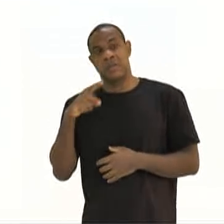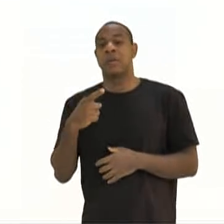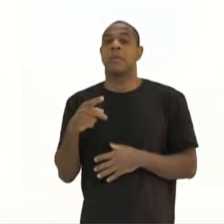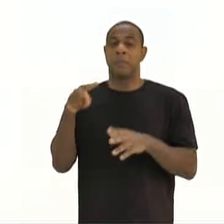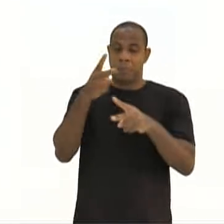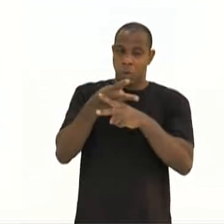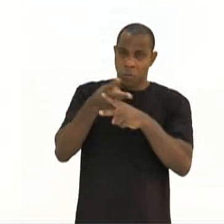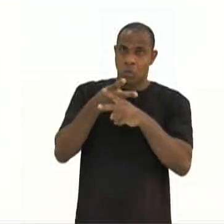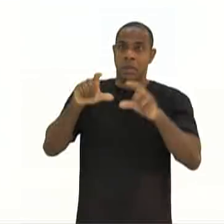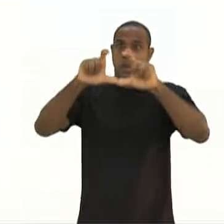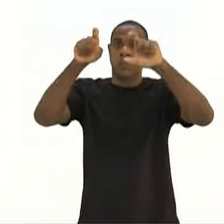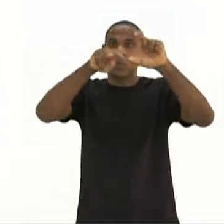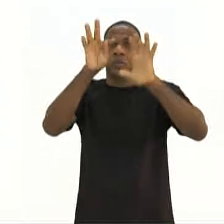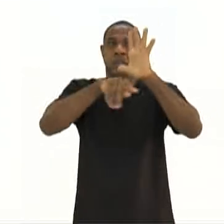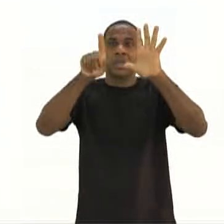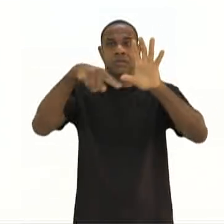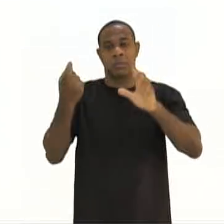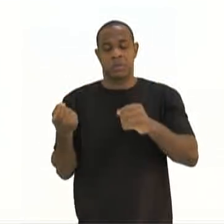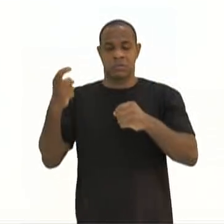corretas. Let's go!